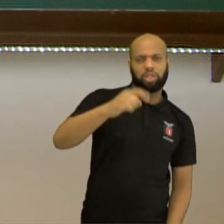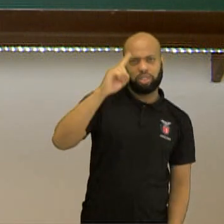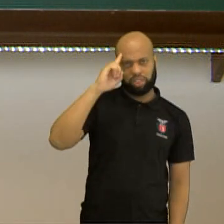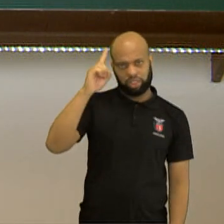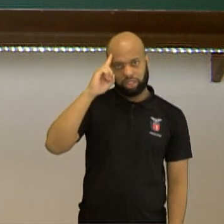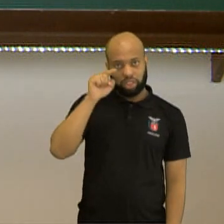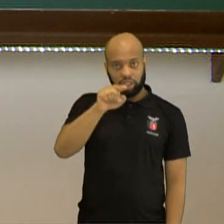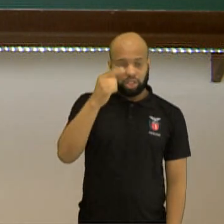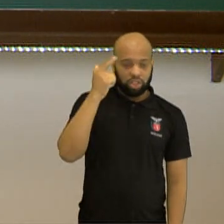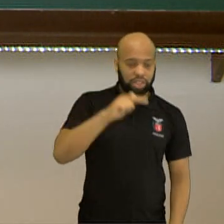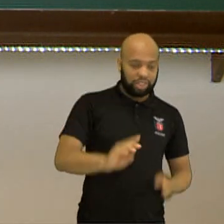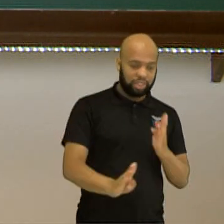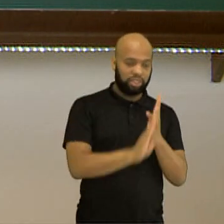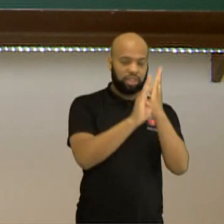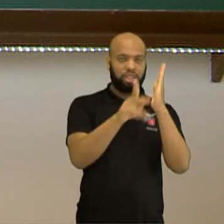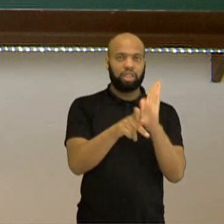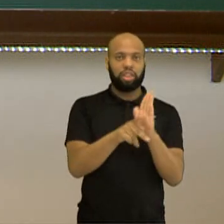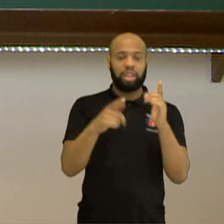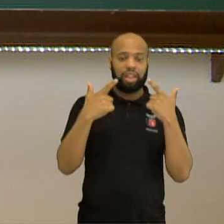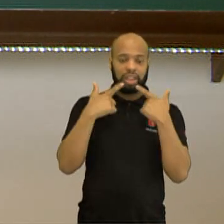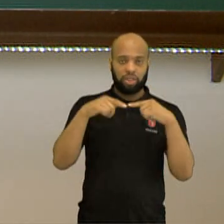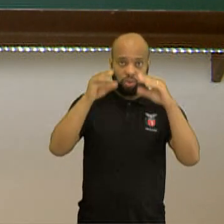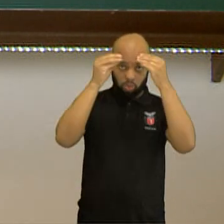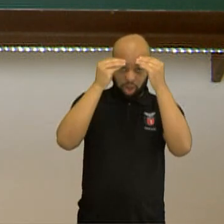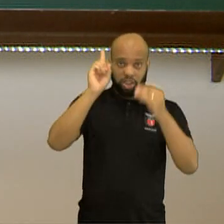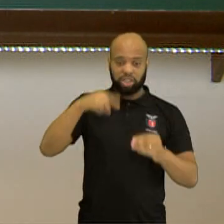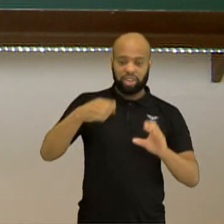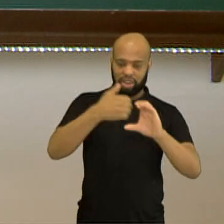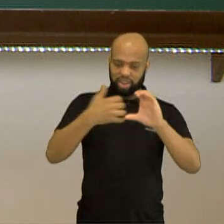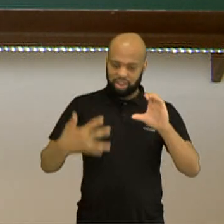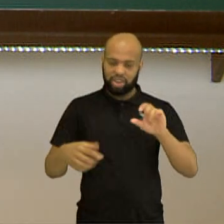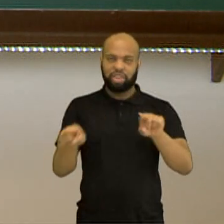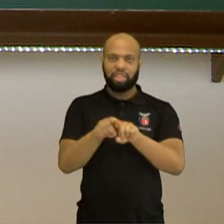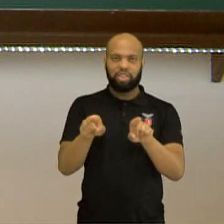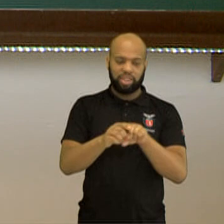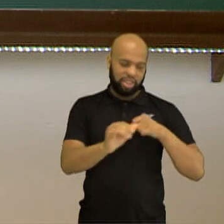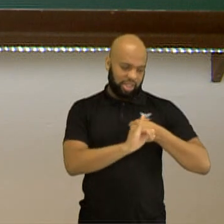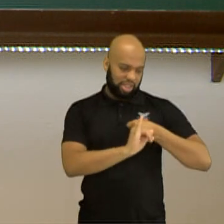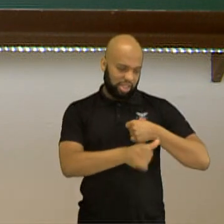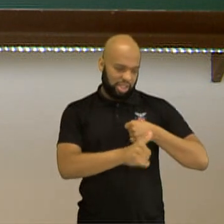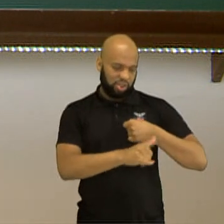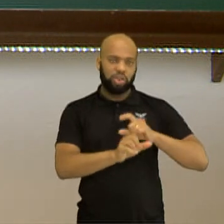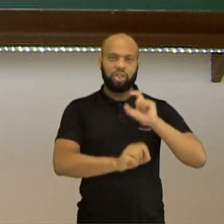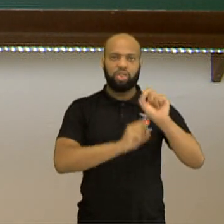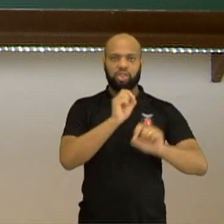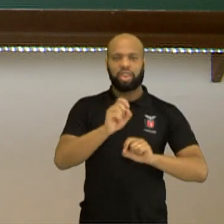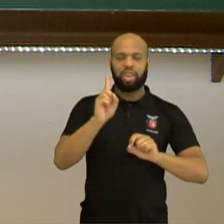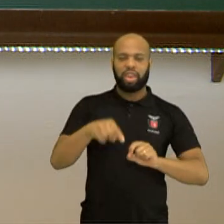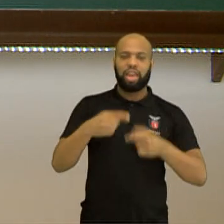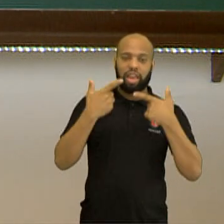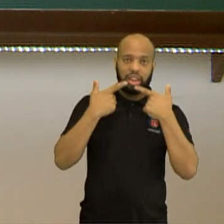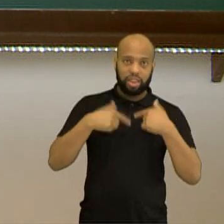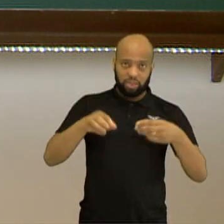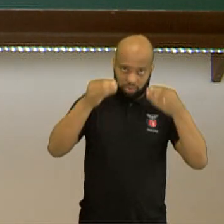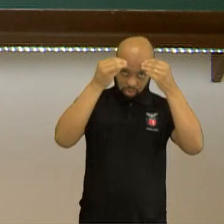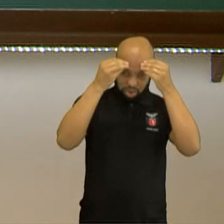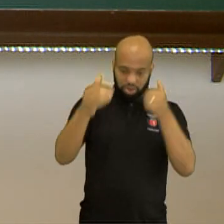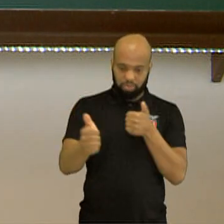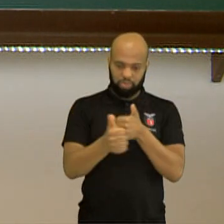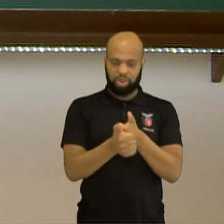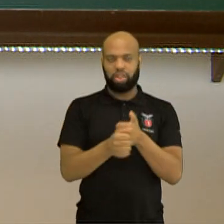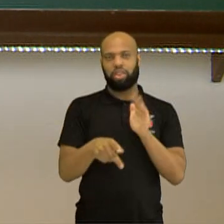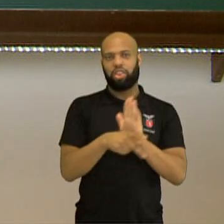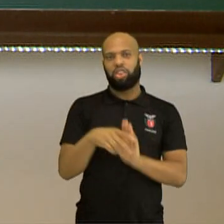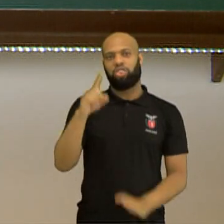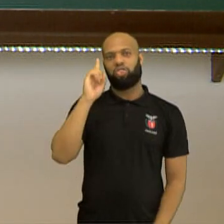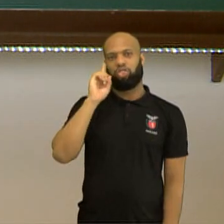se identifica com a linguagem, né? Uma das características até da crônica é essa linguagem mais próxima do nosso dia a